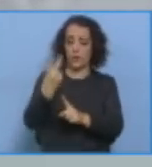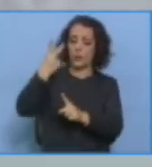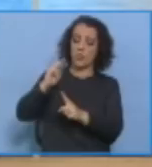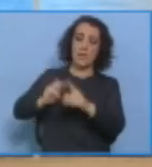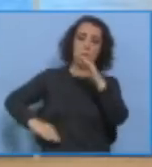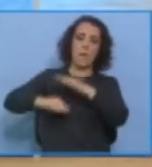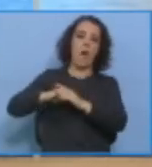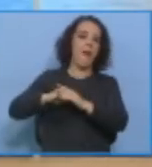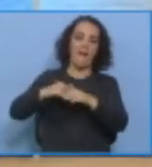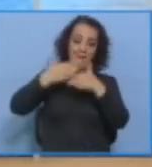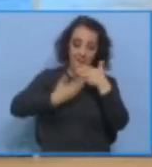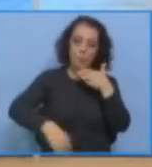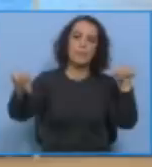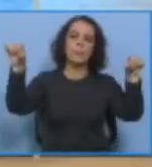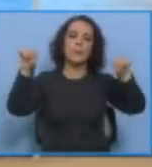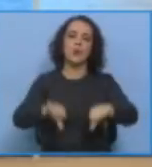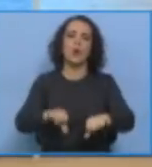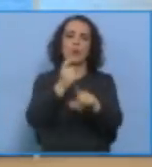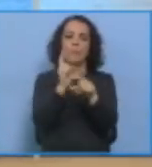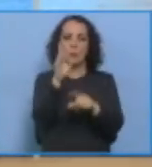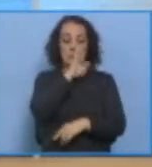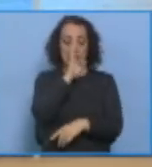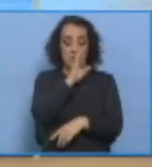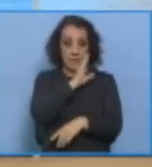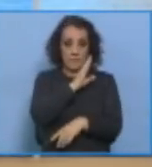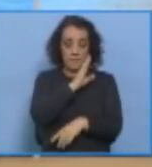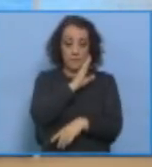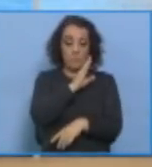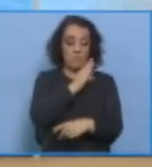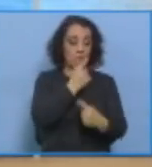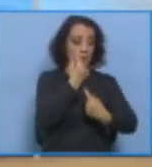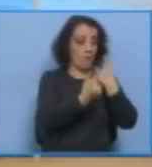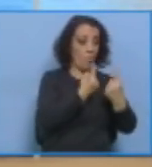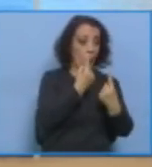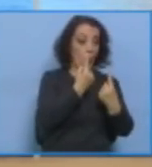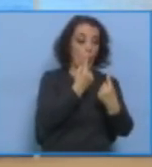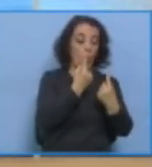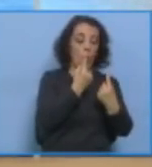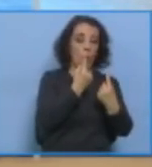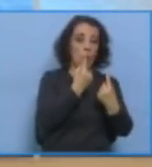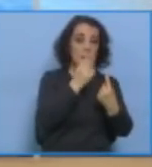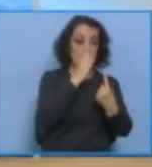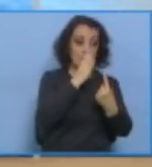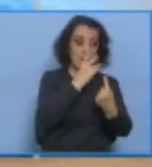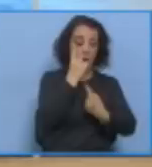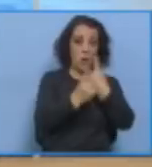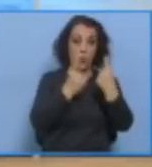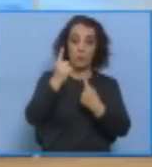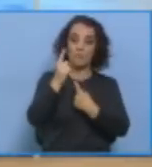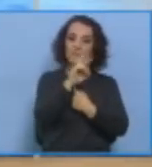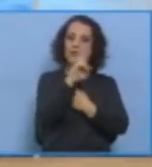vez pior, como há de compreender, porque para todos os efeitos, se efetivamente alguém não atingir esse teto